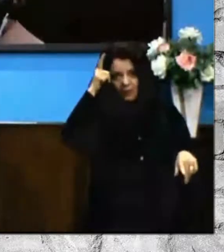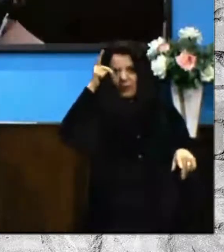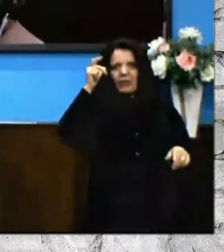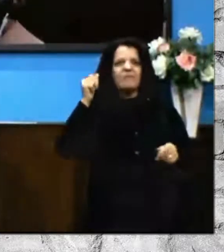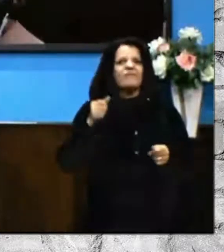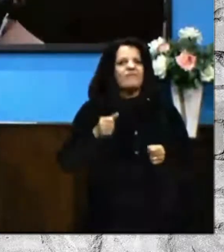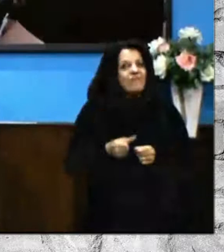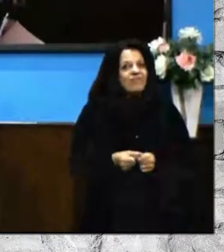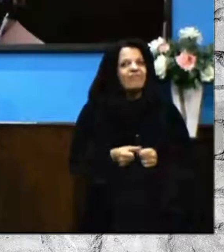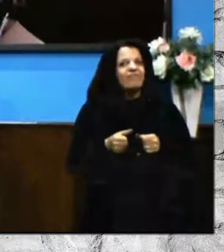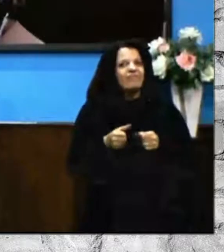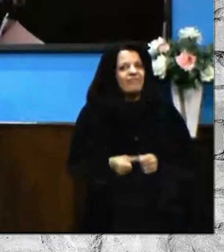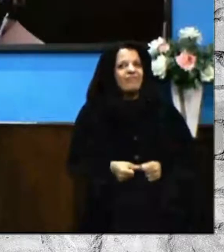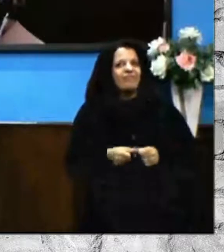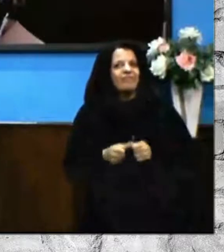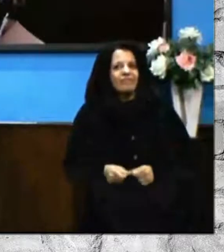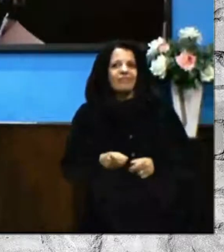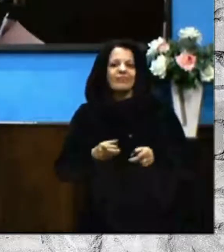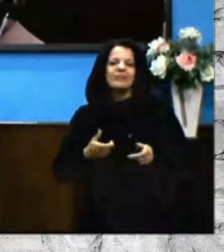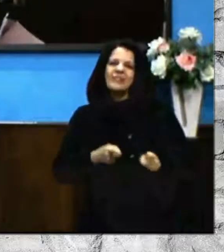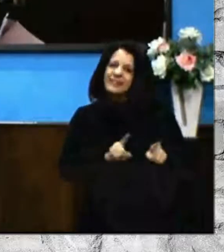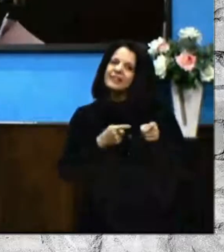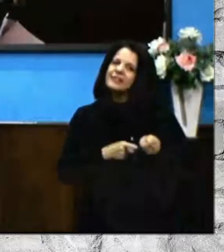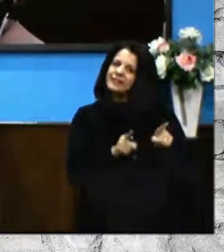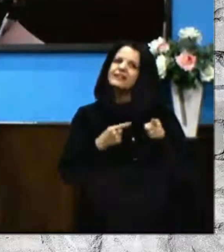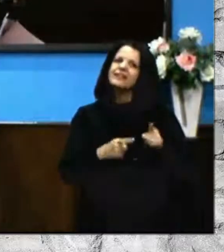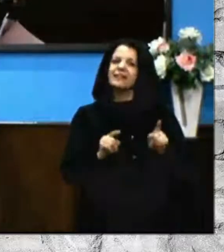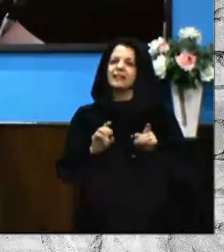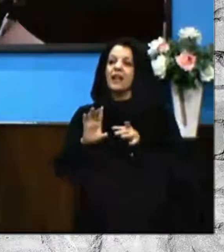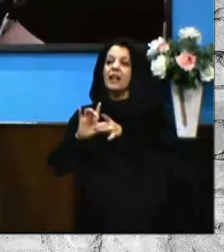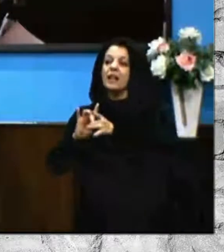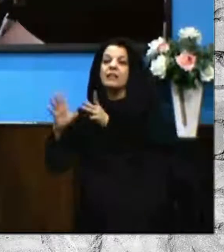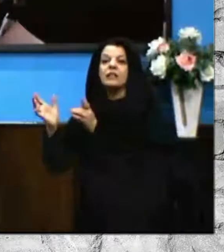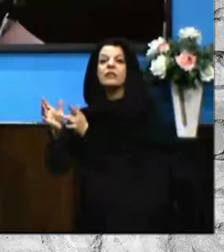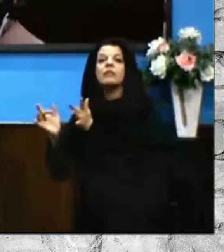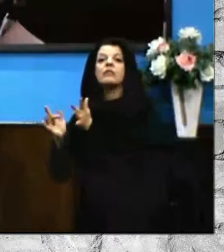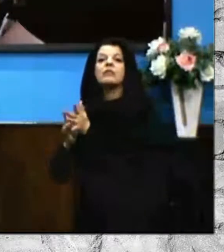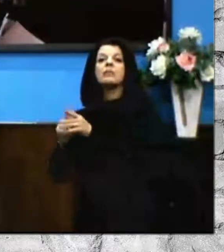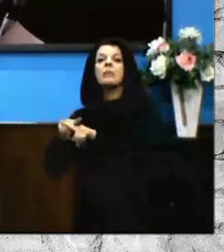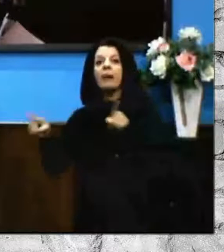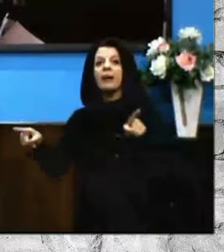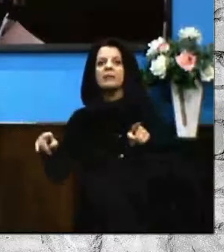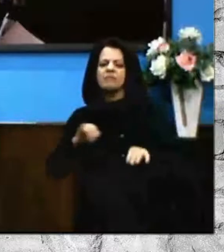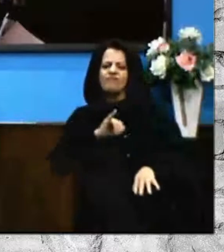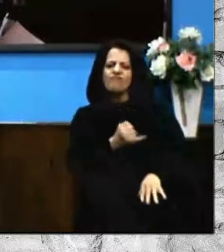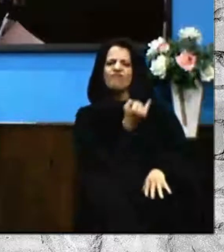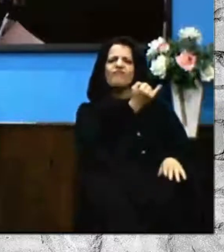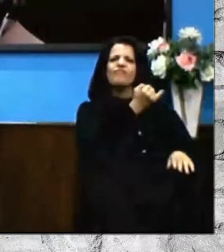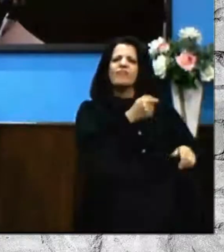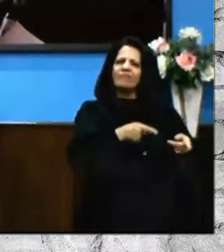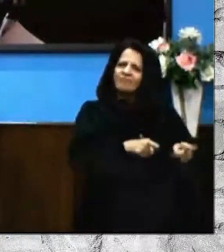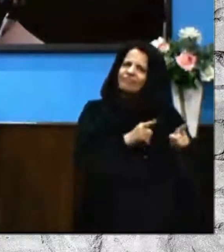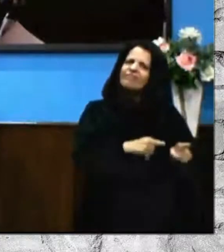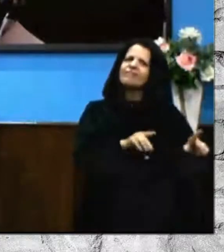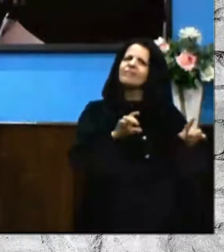perseverante. Note que depois de ser vencido, deixou Jesus até uma outra ocasião oportuna. Então preparemo-nos para